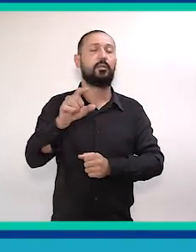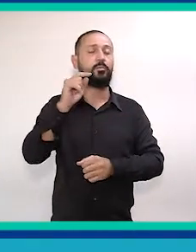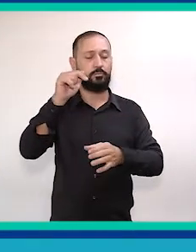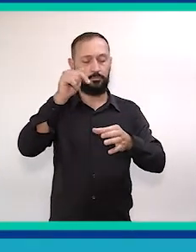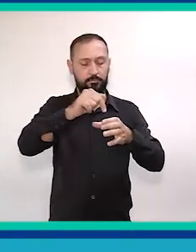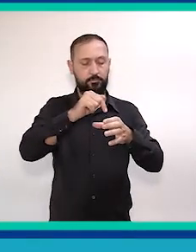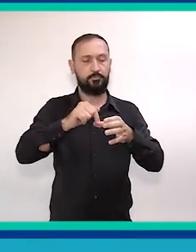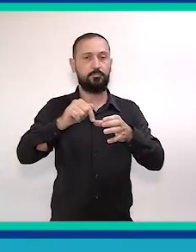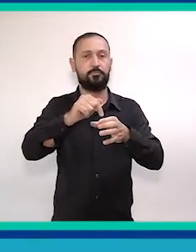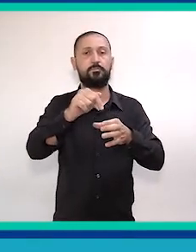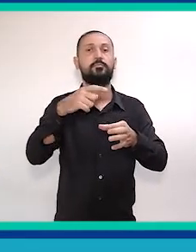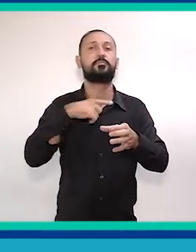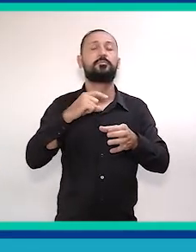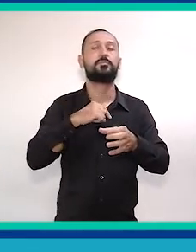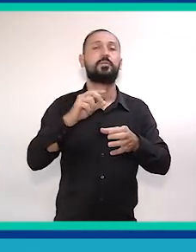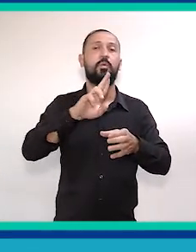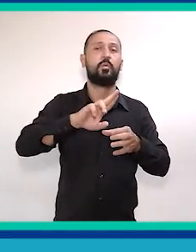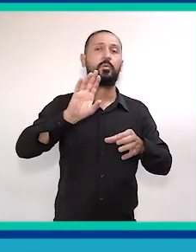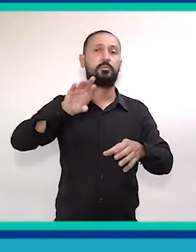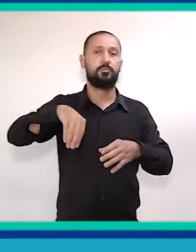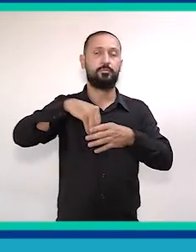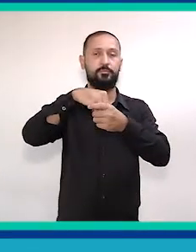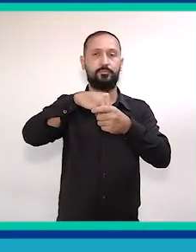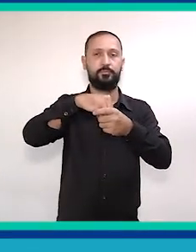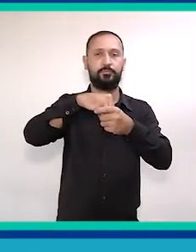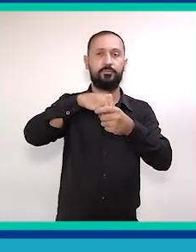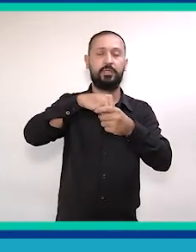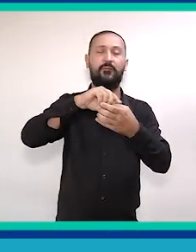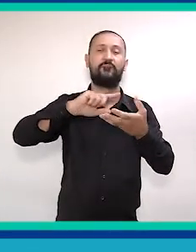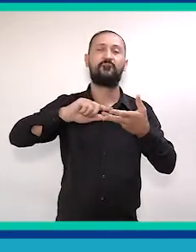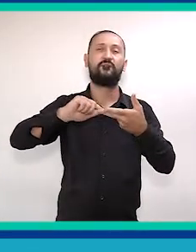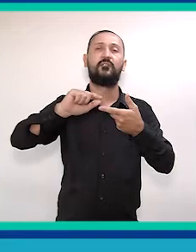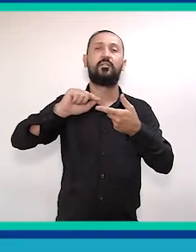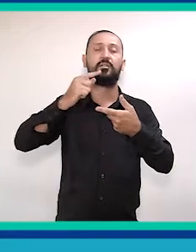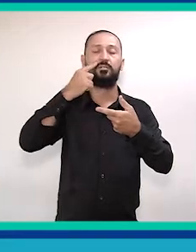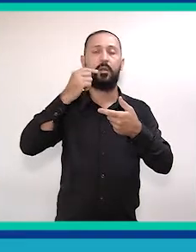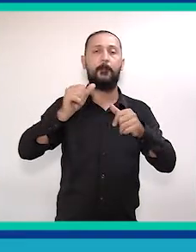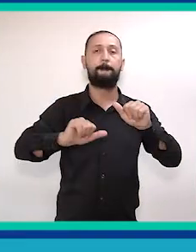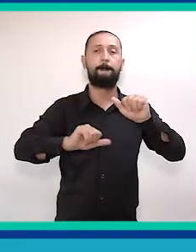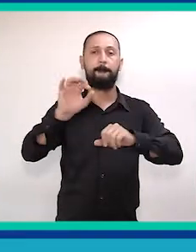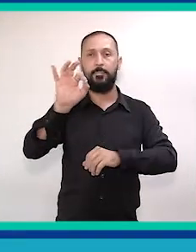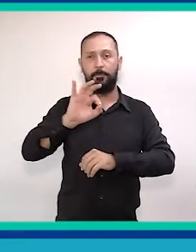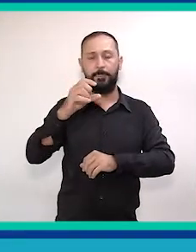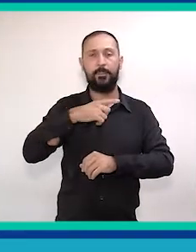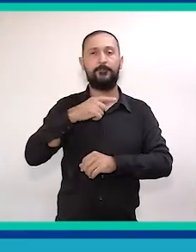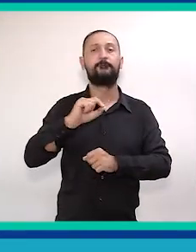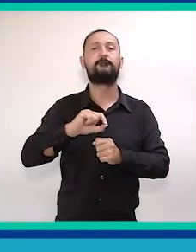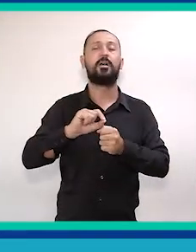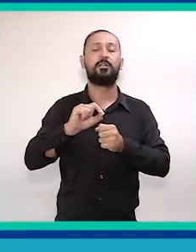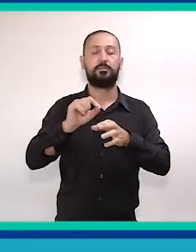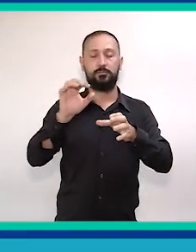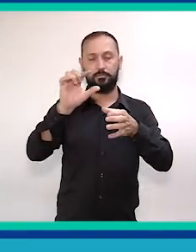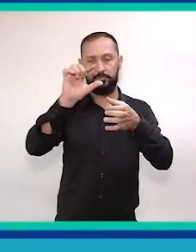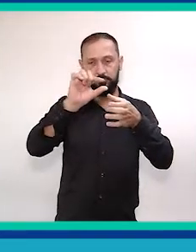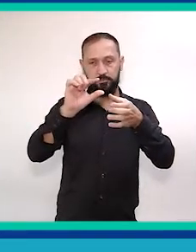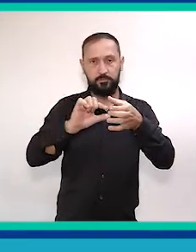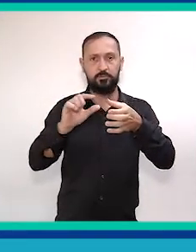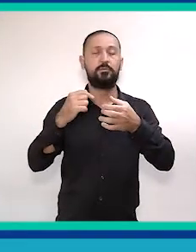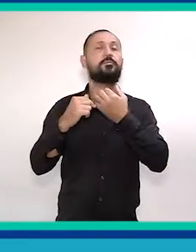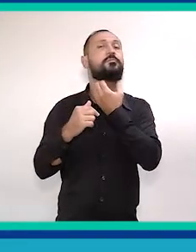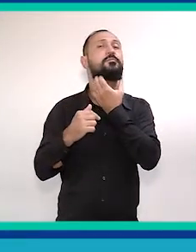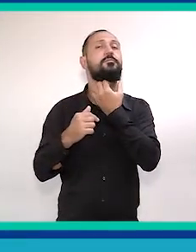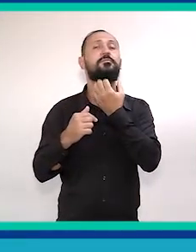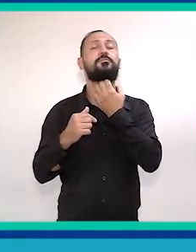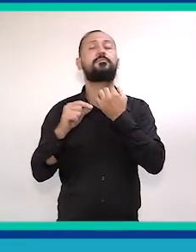célula em cada um dos buraquinhos, a gente adiciona a nossa amostra em diversas concentrações. Então, a gente tem que fazer uma diluição da